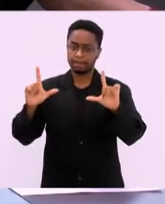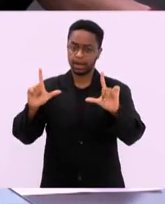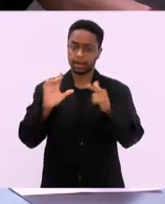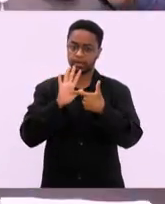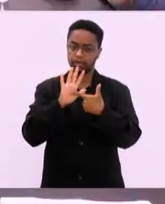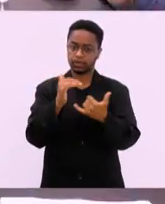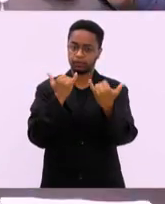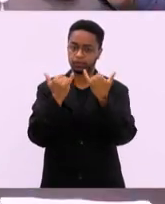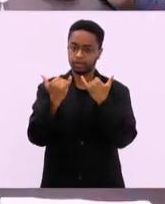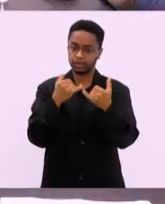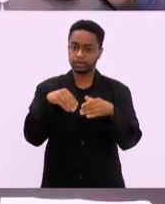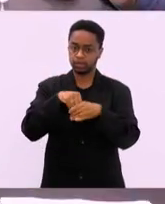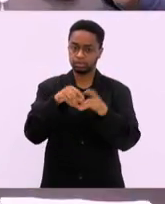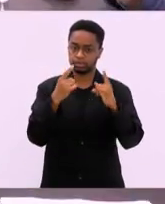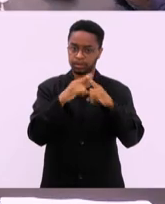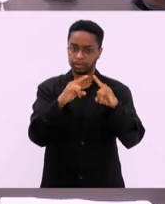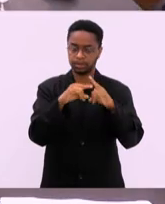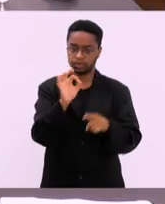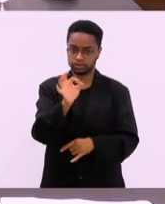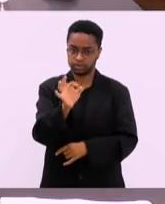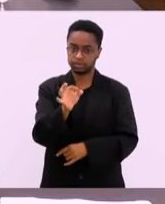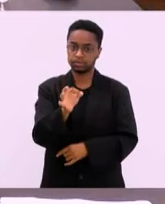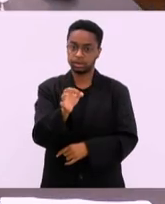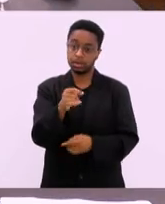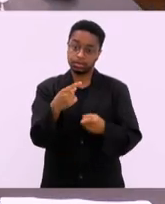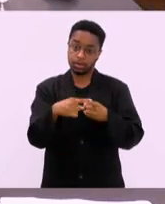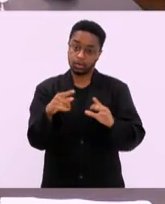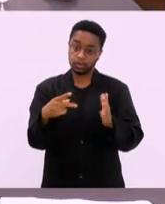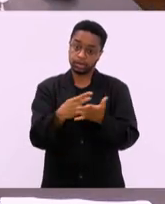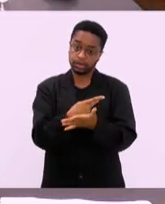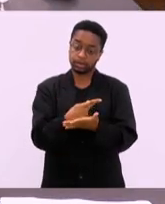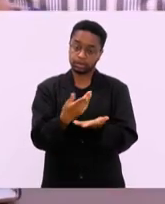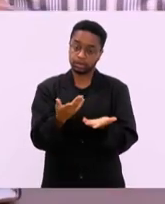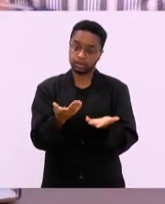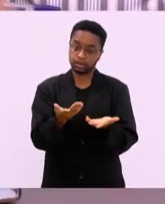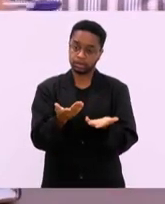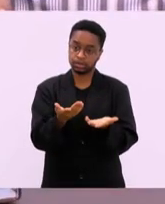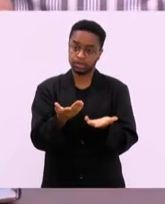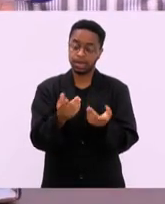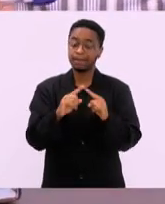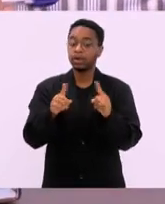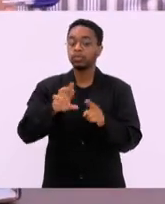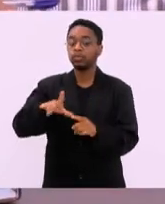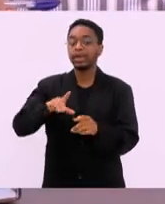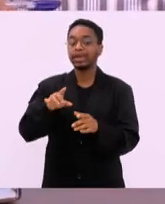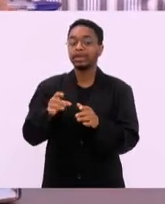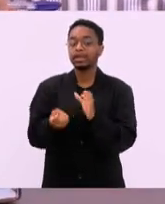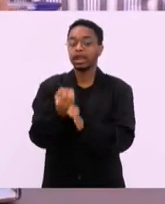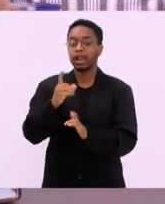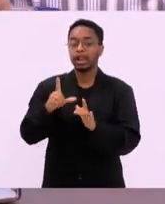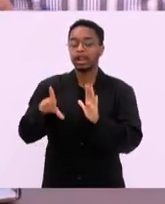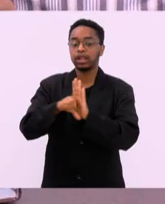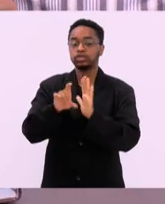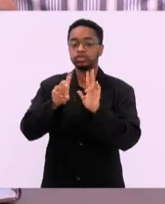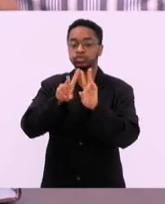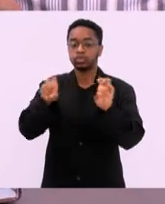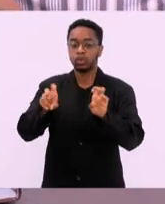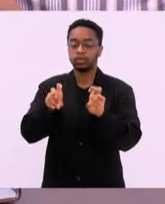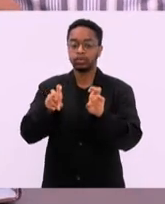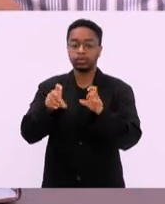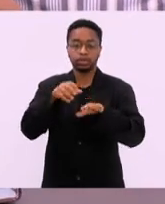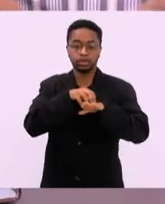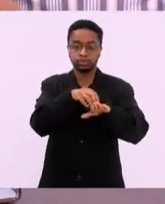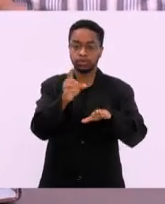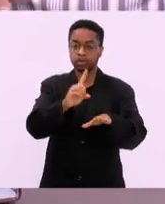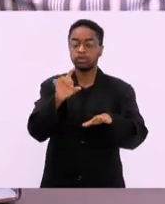é no terminal, né? Quer dizer, que é operado. Quer dizer, na verdade, a gente não está legislando sobre o transporte interestadual, apenas sobre